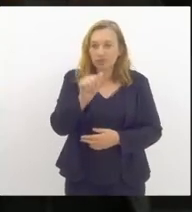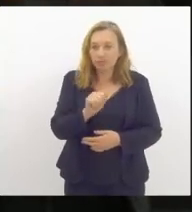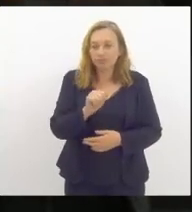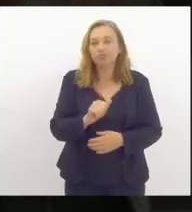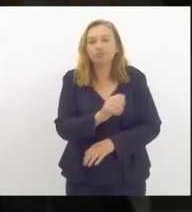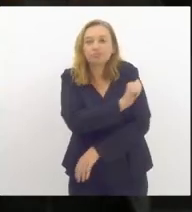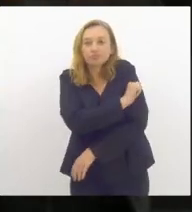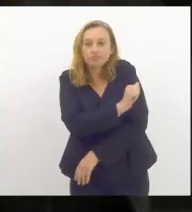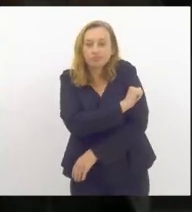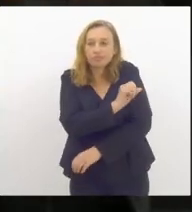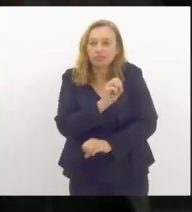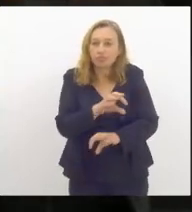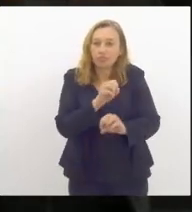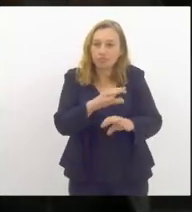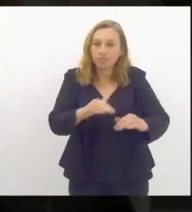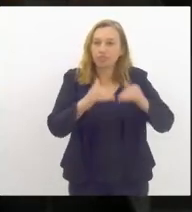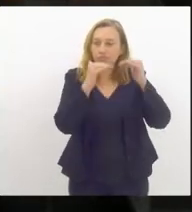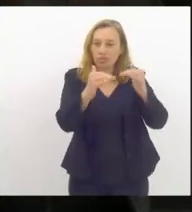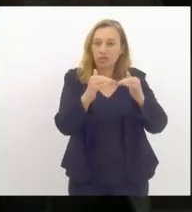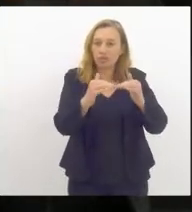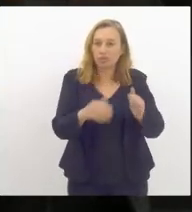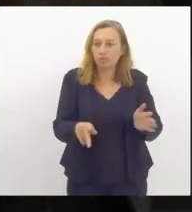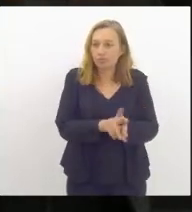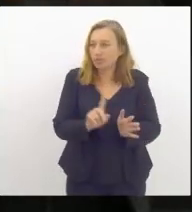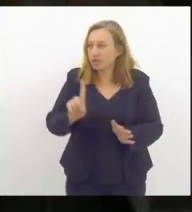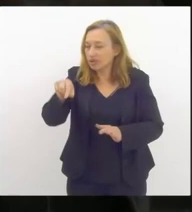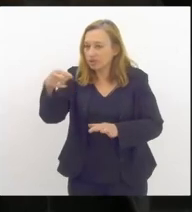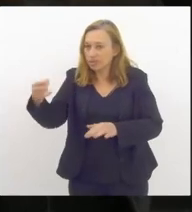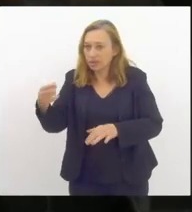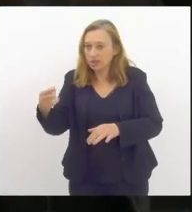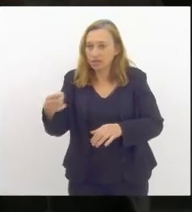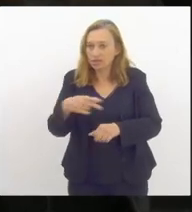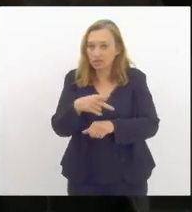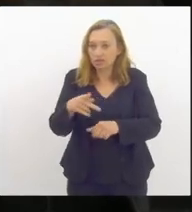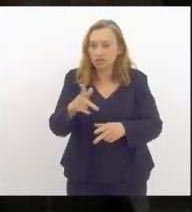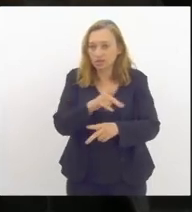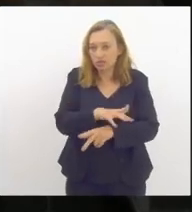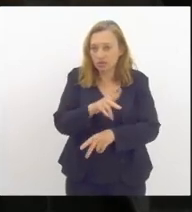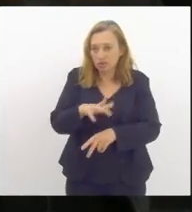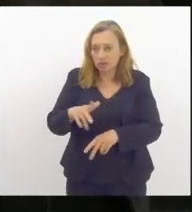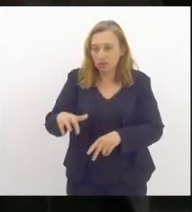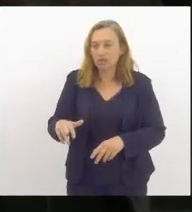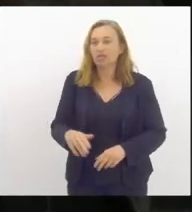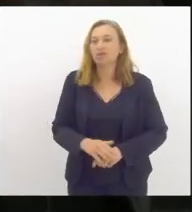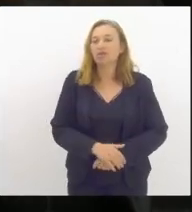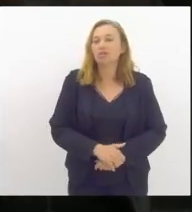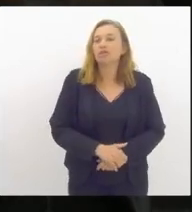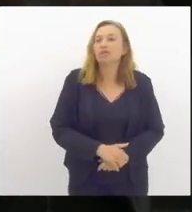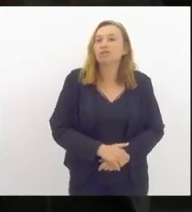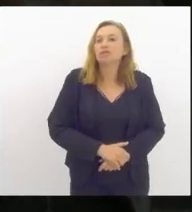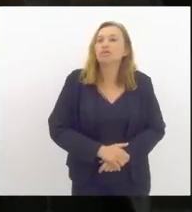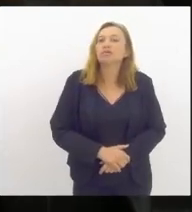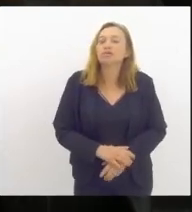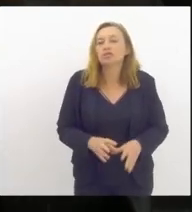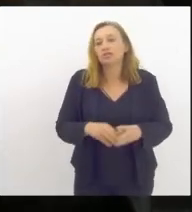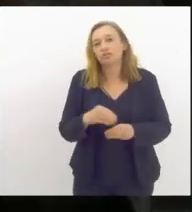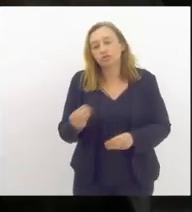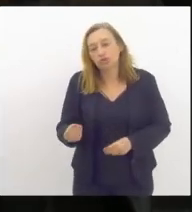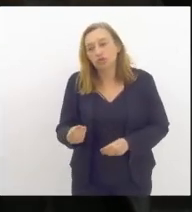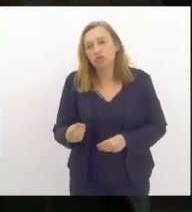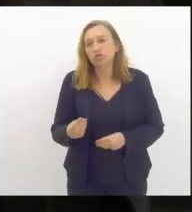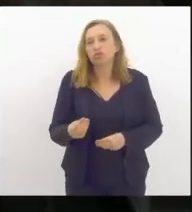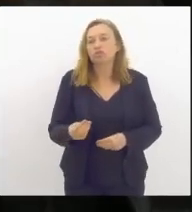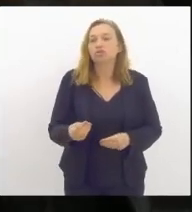para estudantes de ensino superior é proveniente de países do qual vieram em Rota de Fuga porque